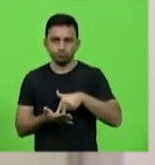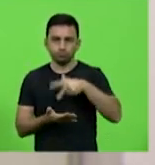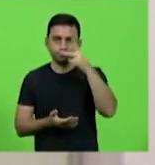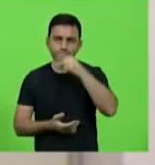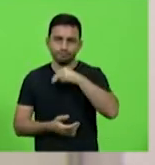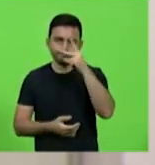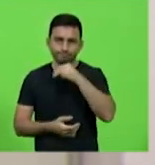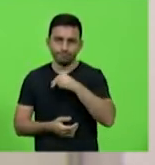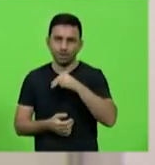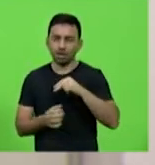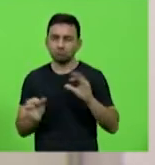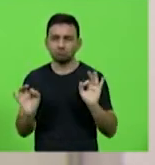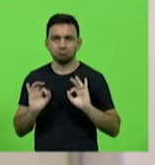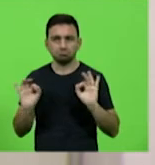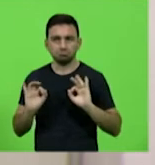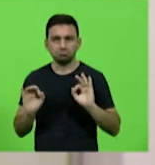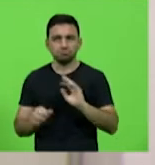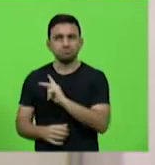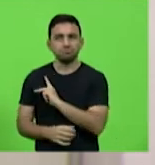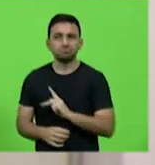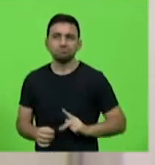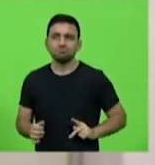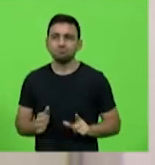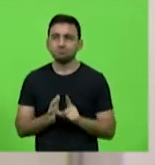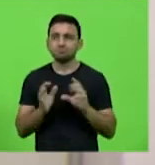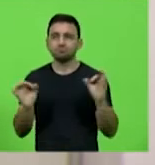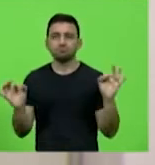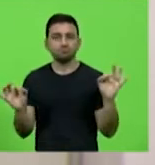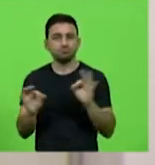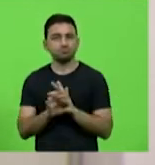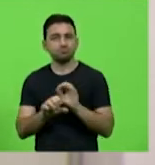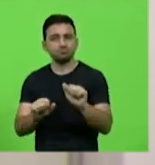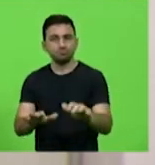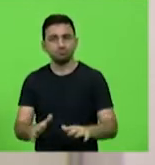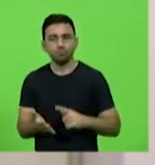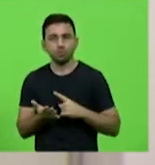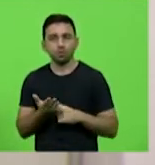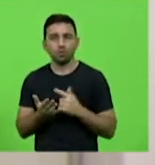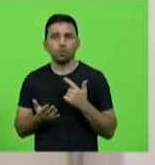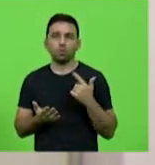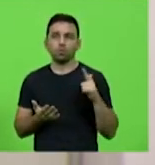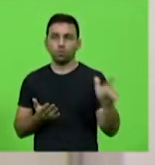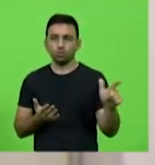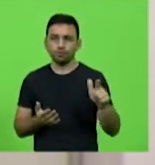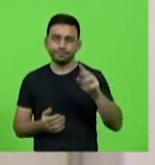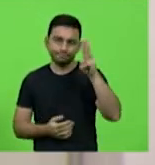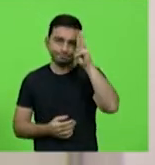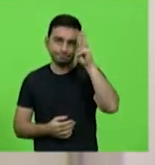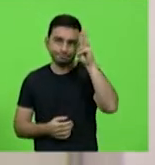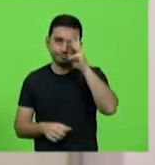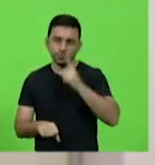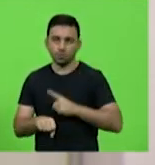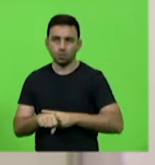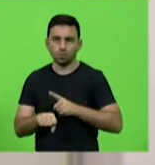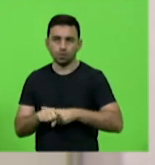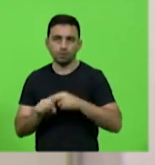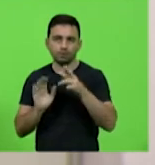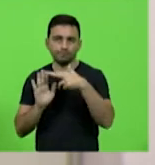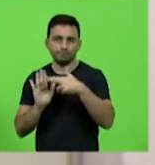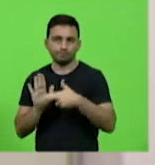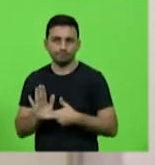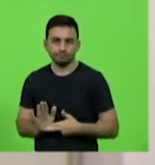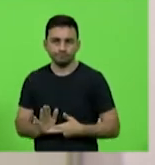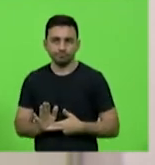Nunes. Nada mais havendo, o senhor presidente, antes de encerrar a sessão, convocou outra ordinária para terça-feira no horário